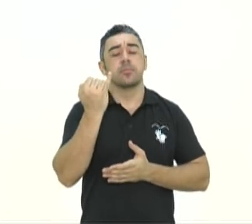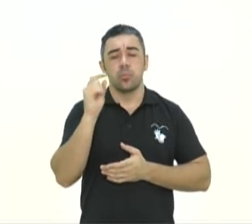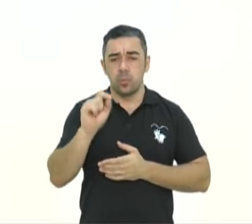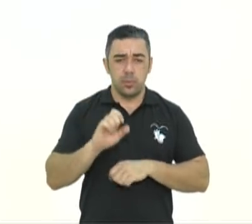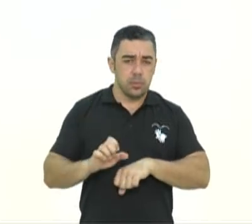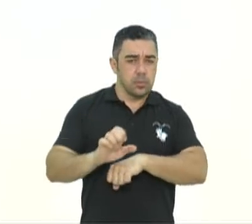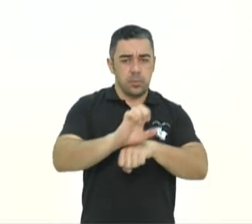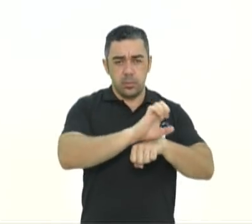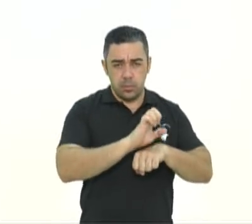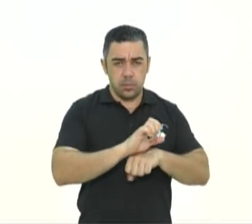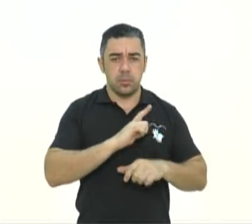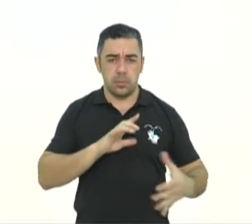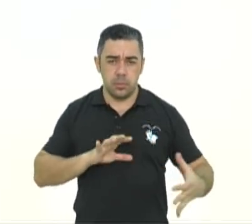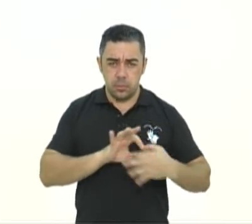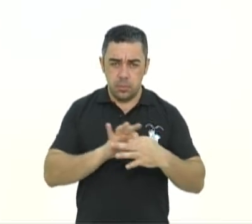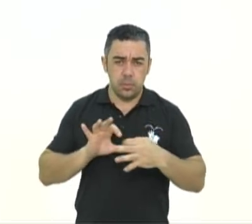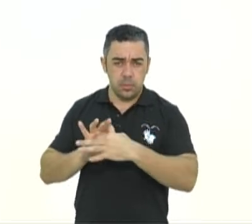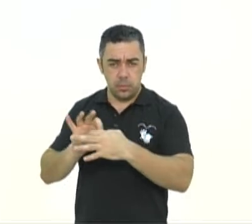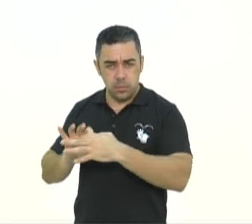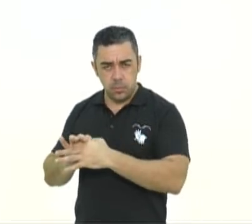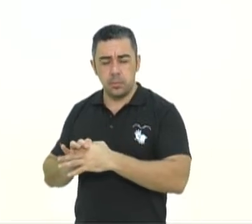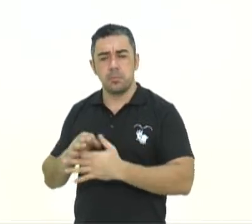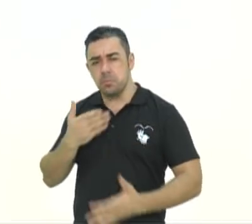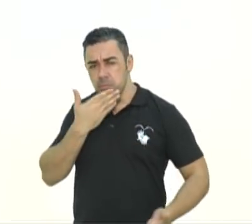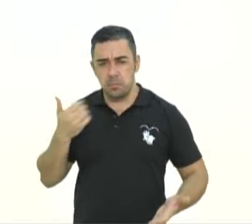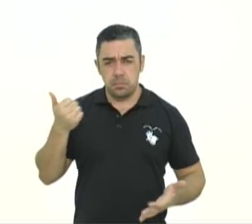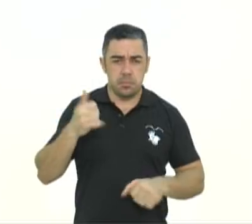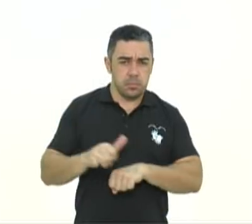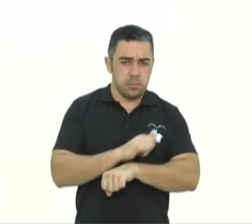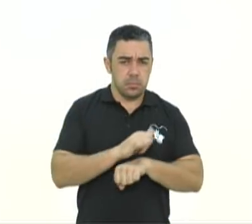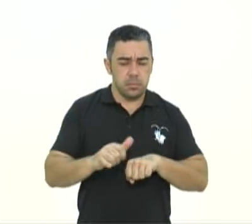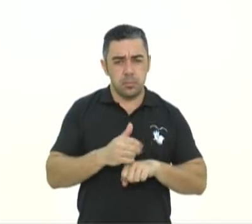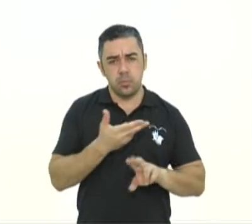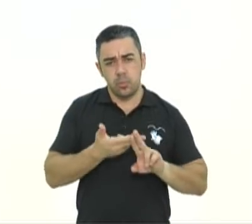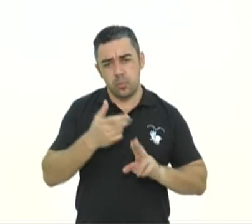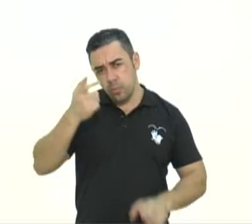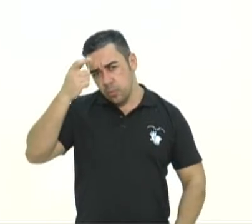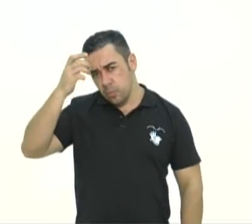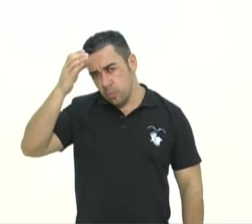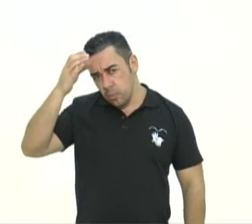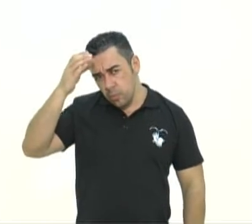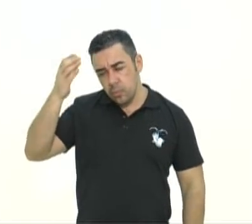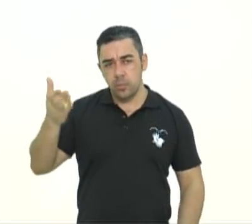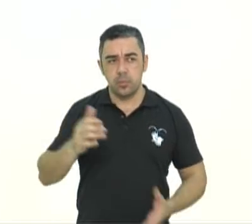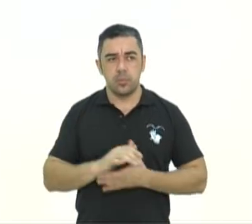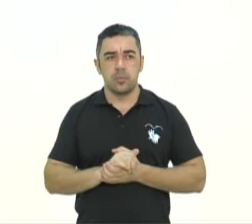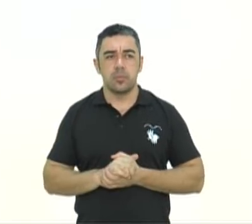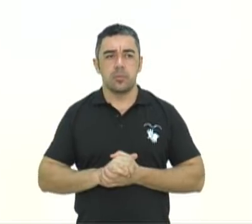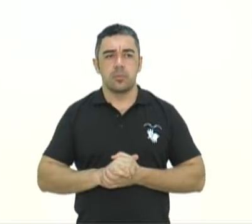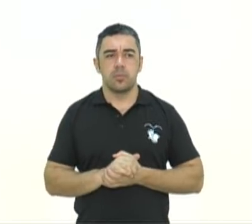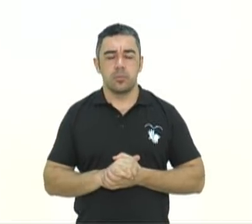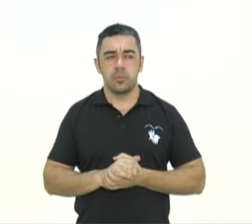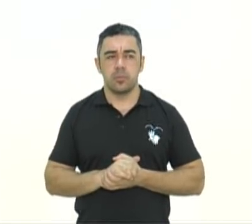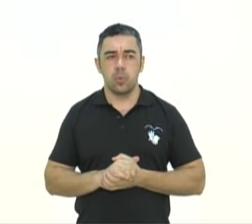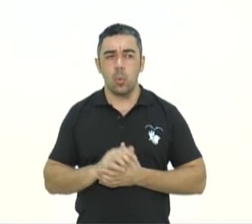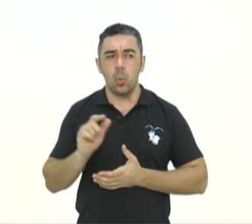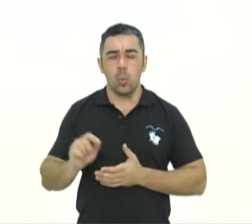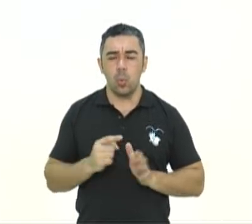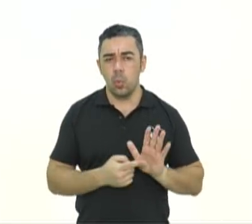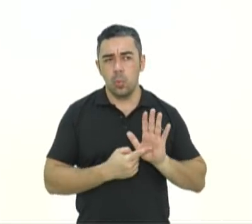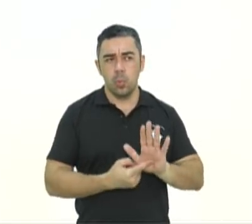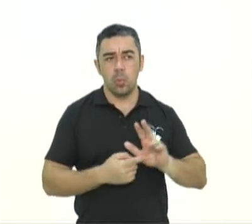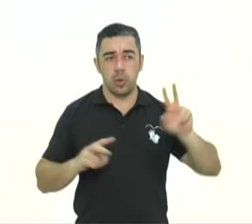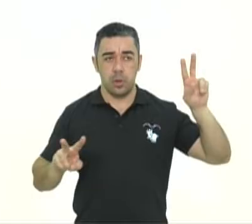estados estejam integrados, otimizar as estratégias de uso racional, disse. O que indicam o uso